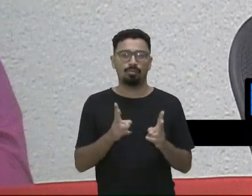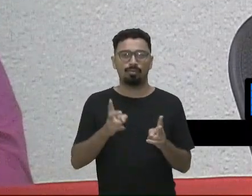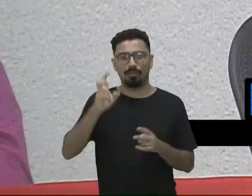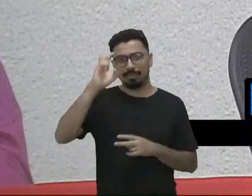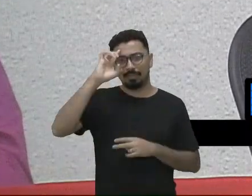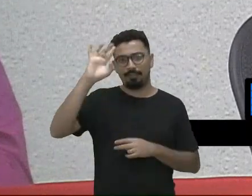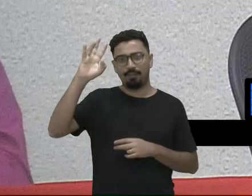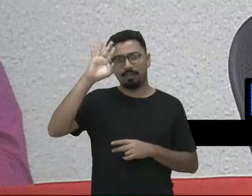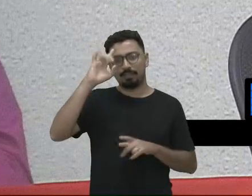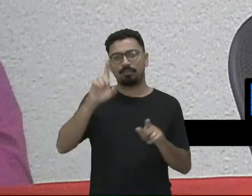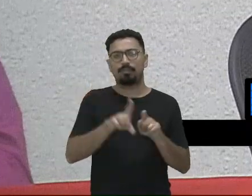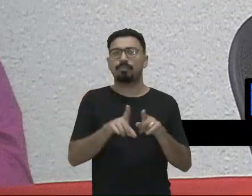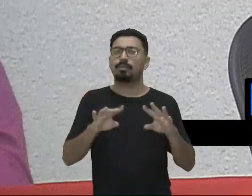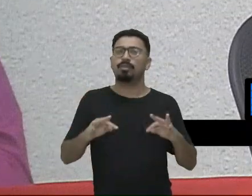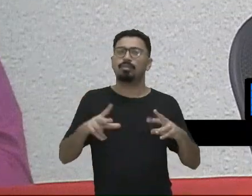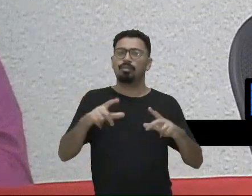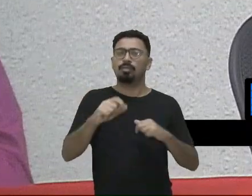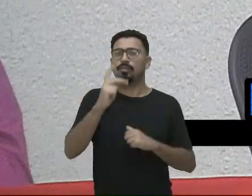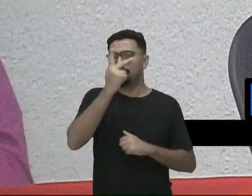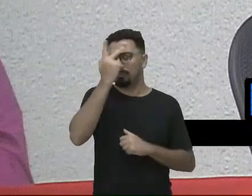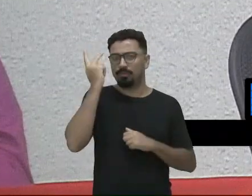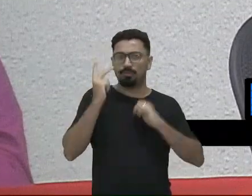reflexão para todas as pessoas que